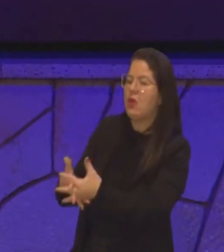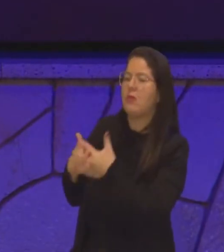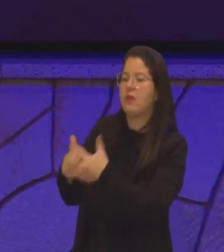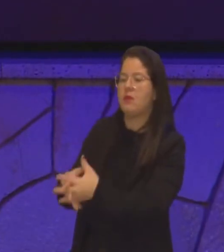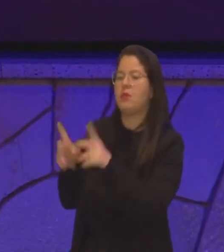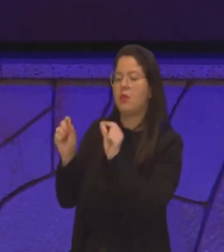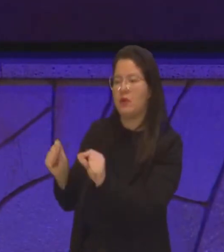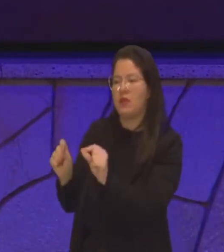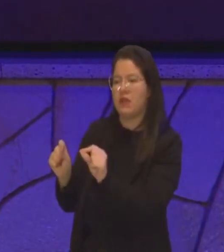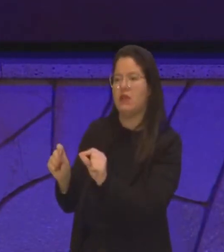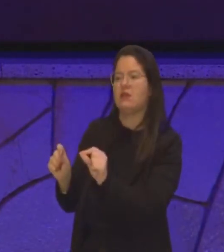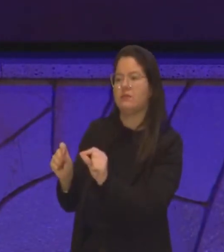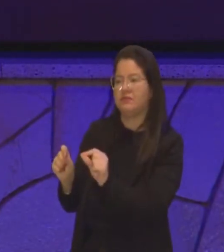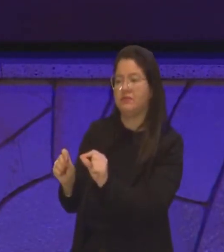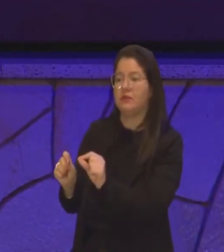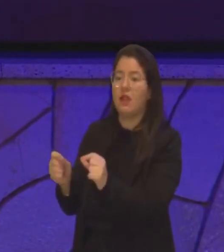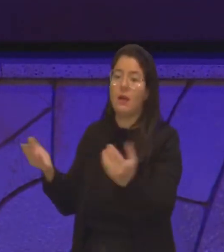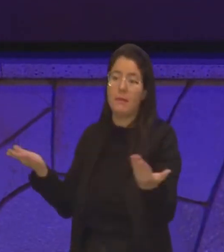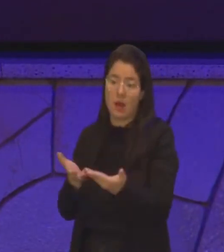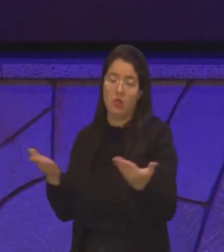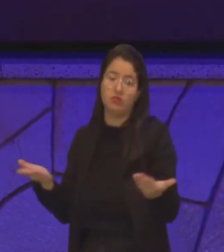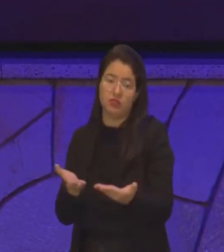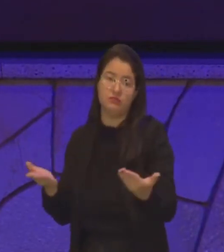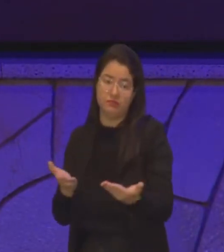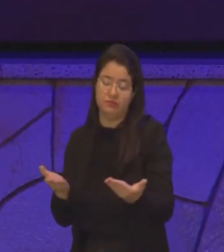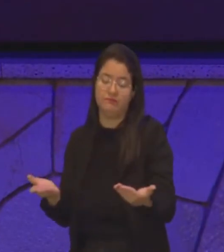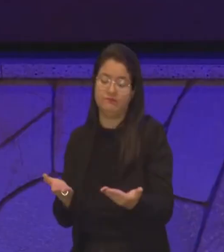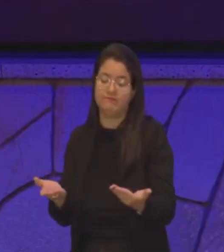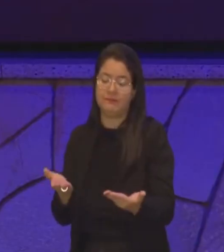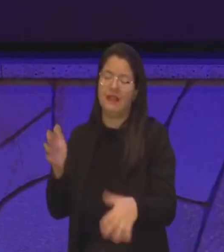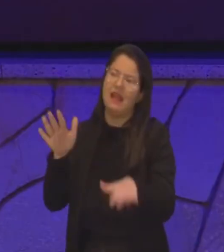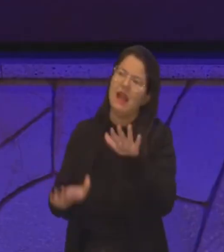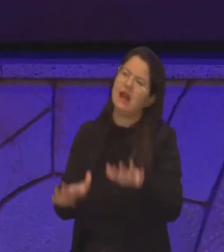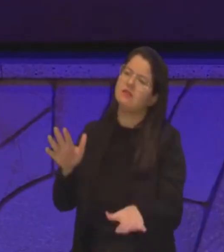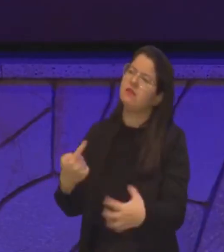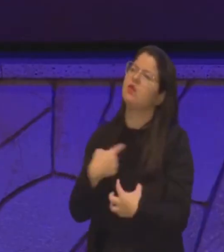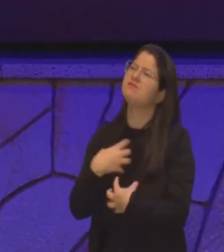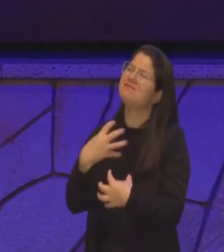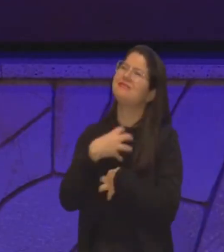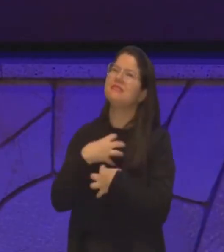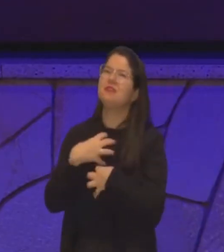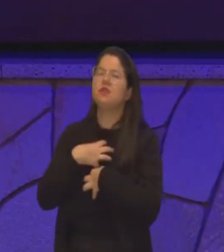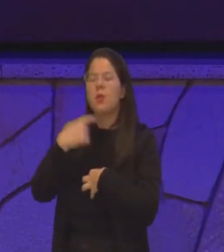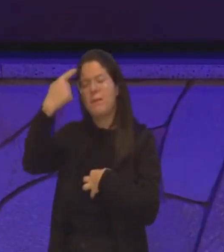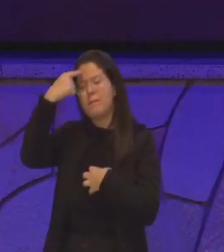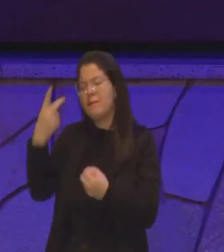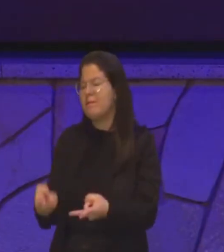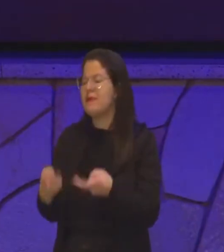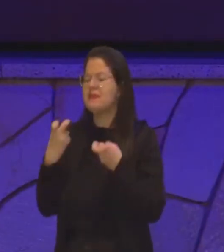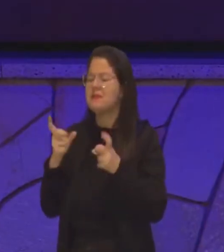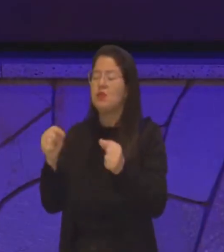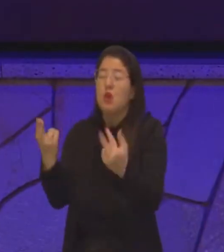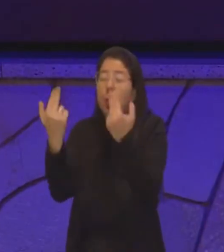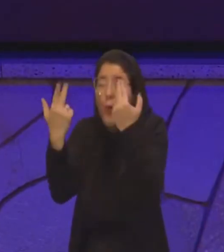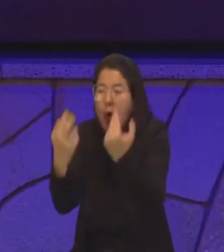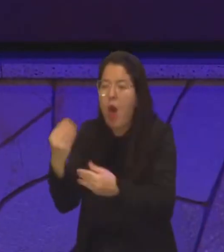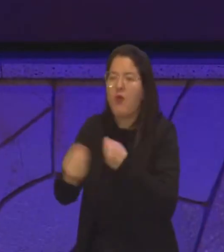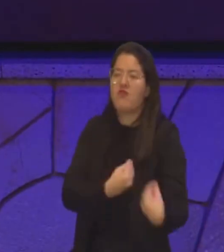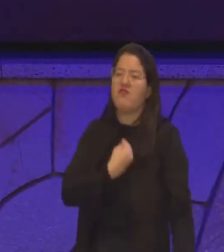os dias de hoje. Às vezes eu me sinto e percebo que estamos como no